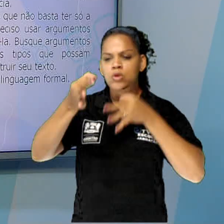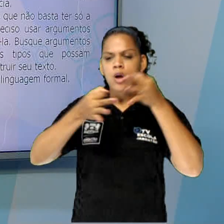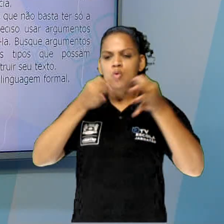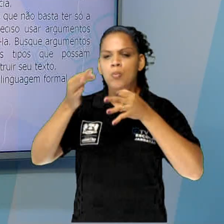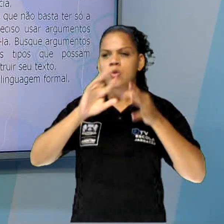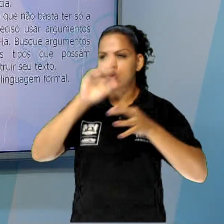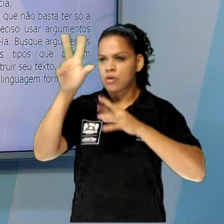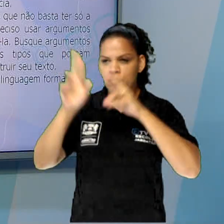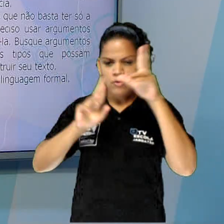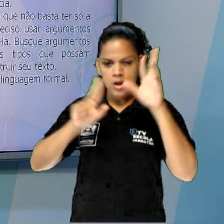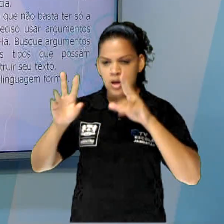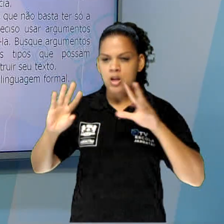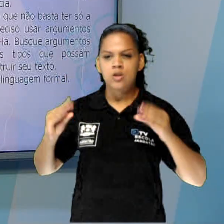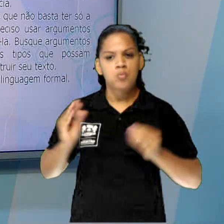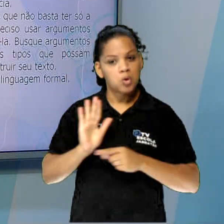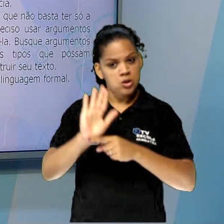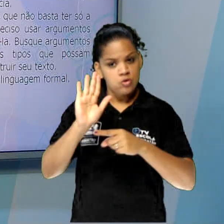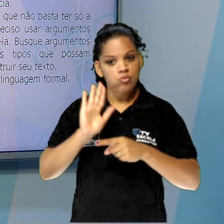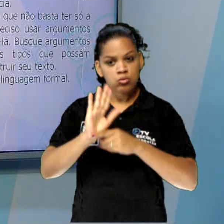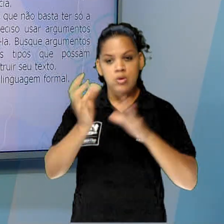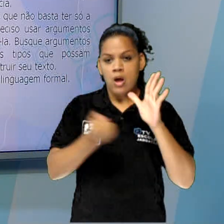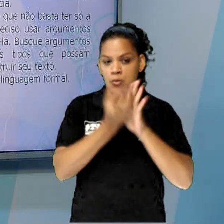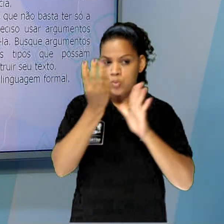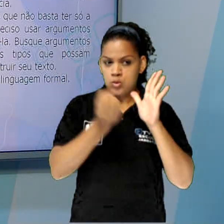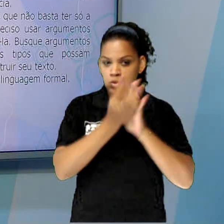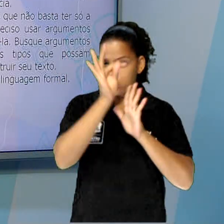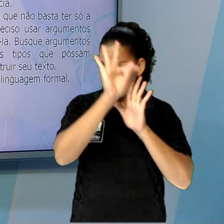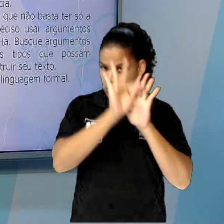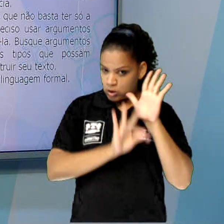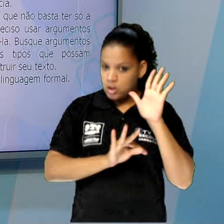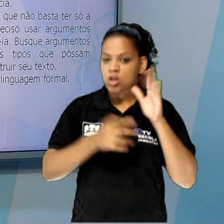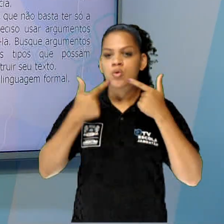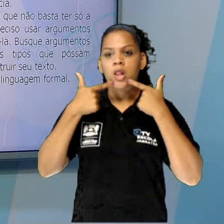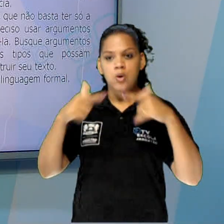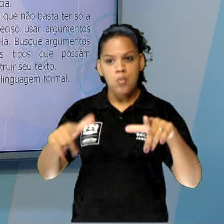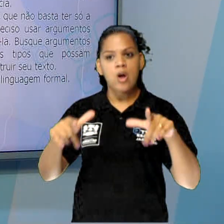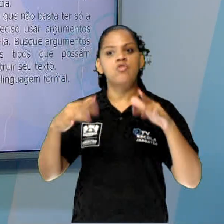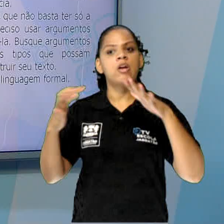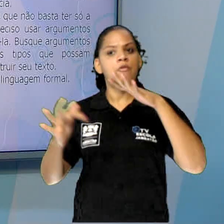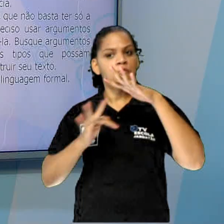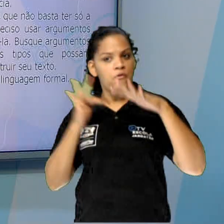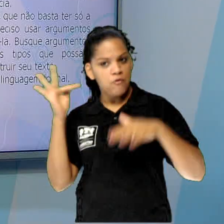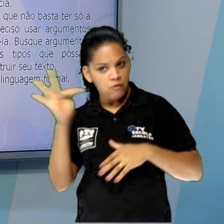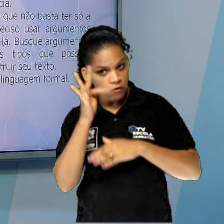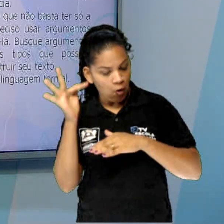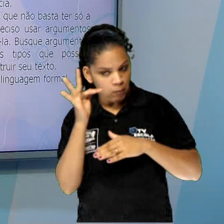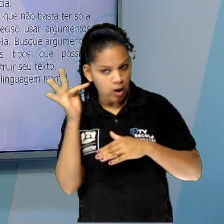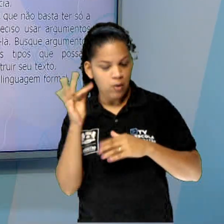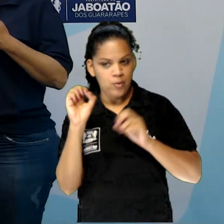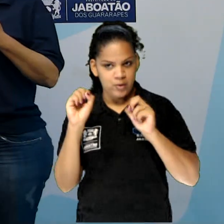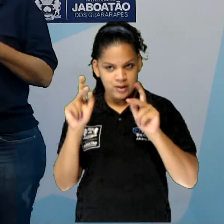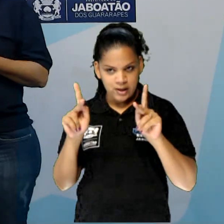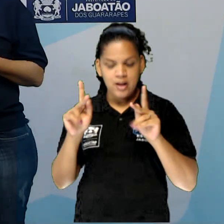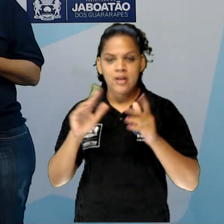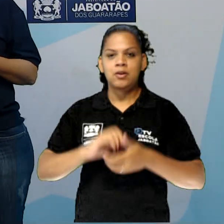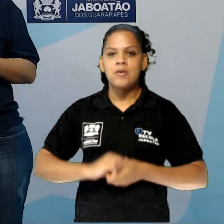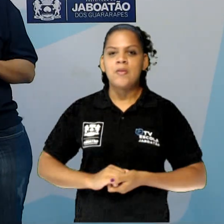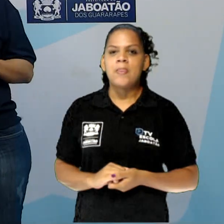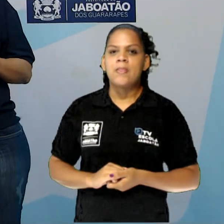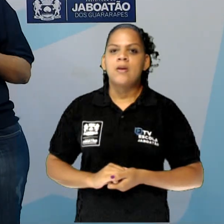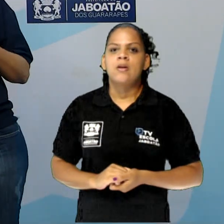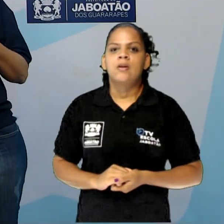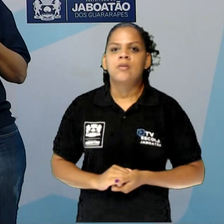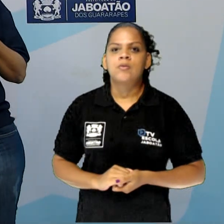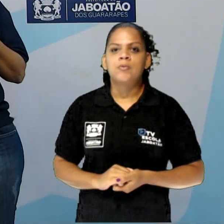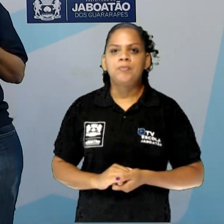possam ajudar a construir seu texto. Use uma linguagem formal. Lembre, nós falamos de tipos de argumentação,